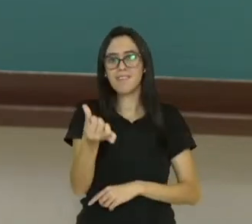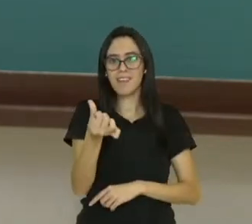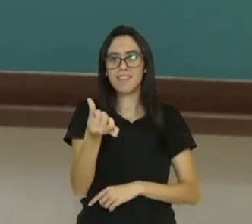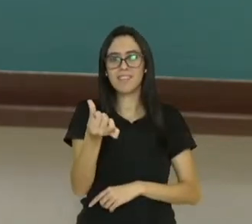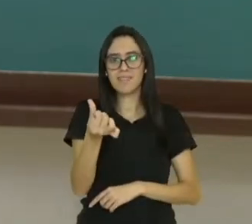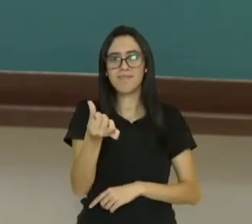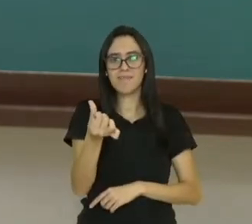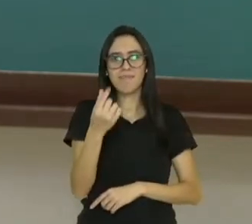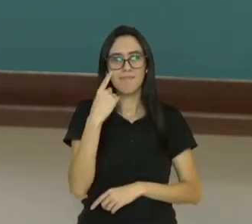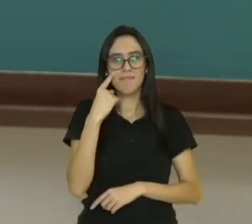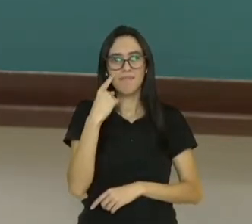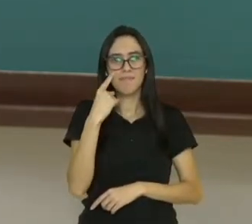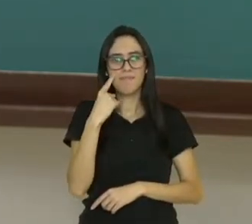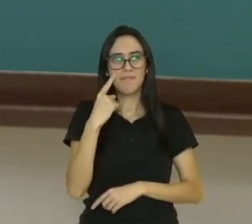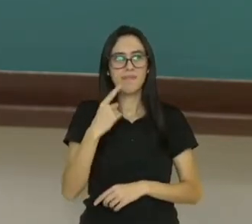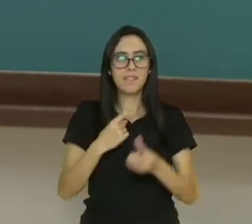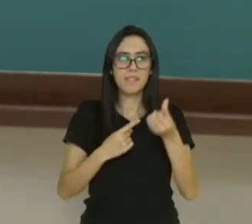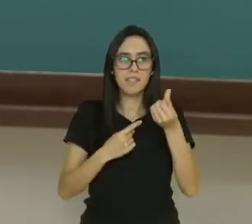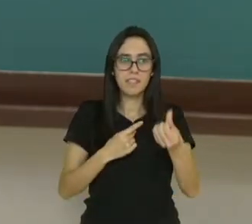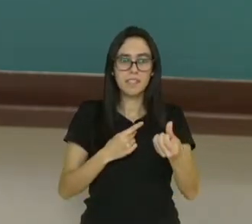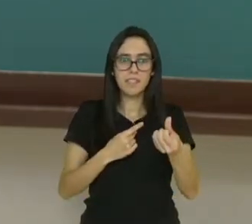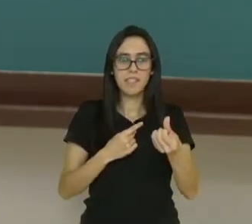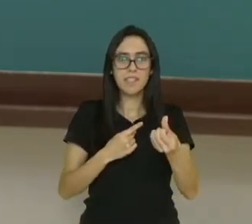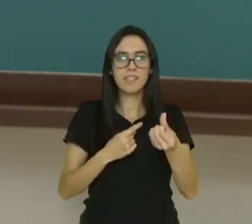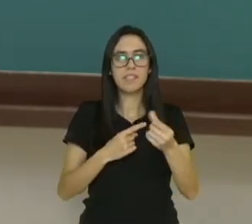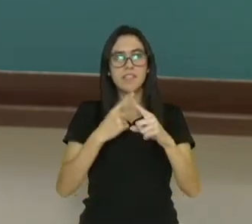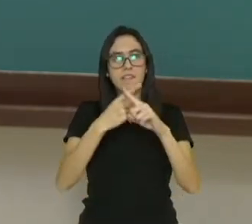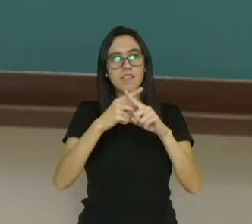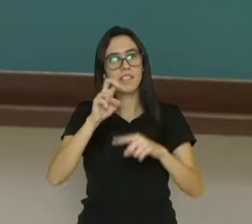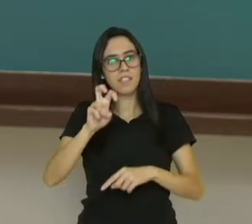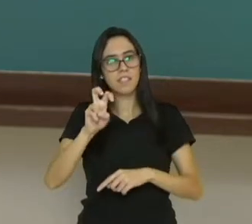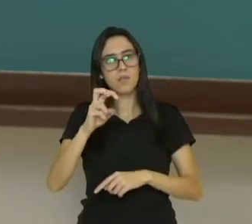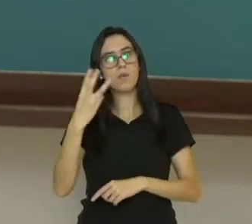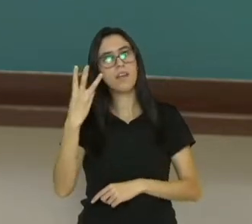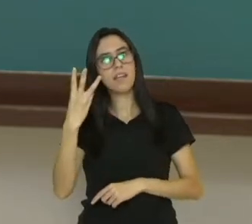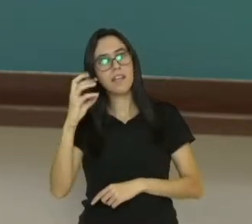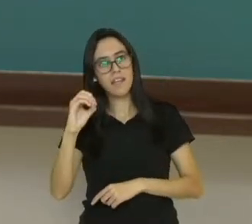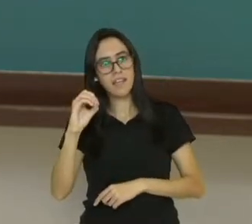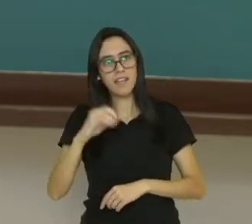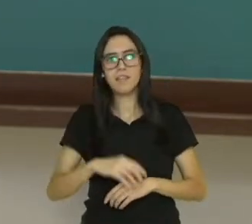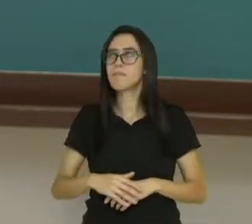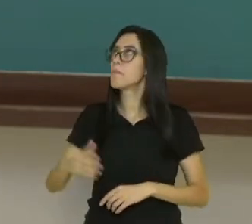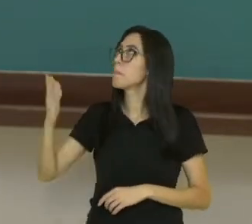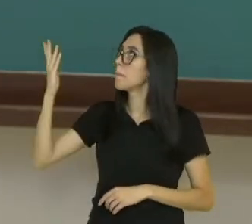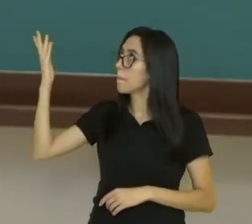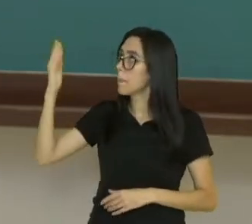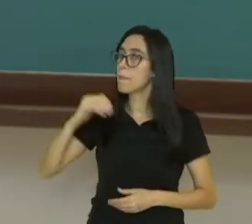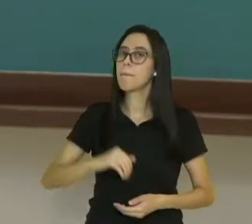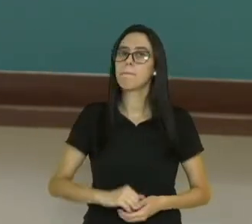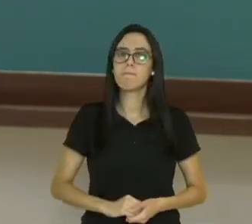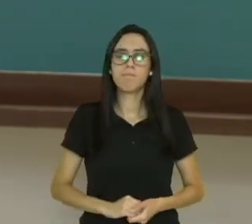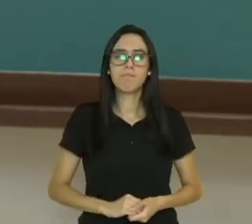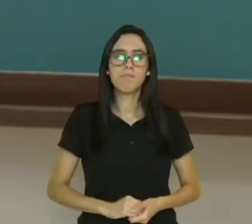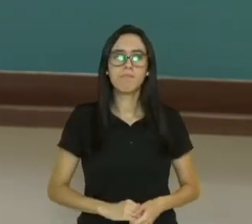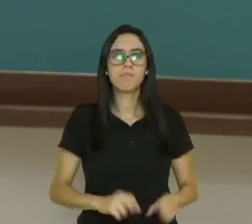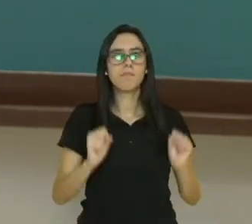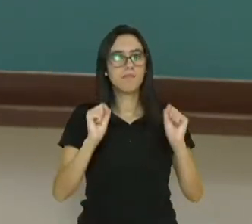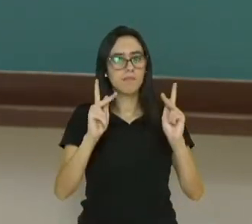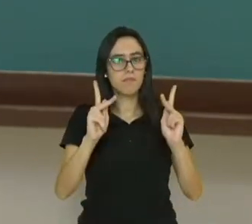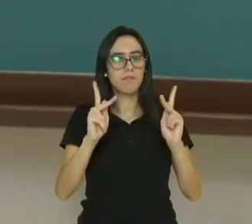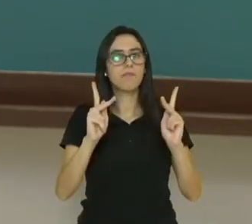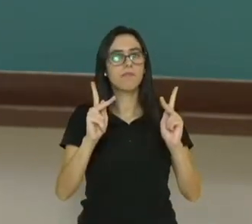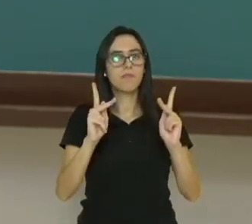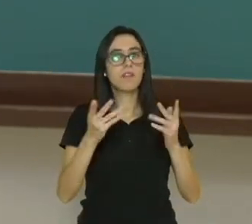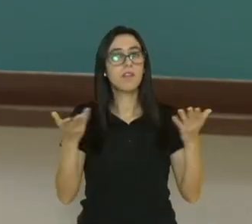6 dividido por 5 dá 30. Então eu multiplico o denominador por 6 e encontro 30. Faço o mesmo